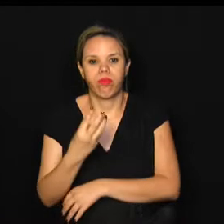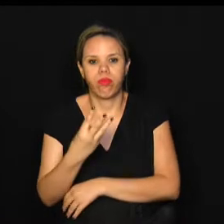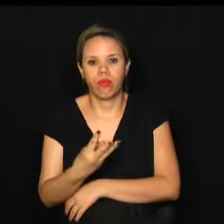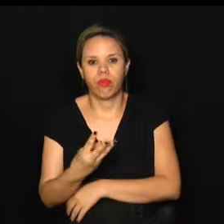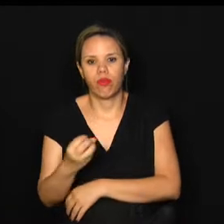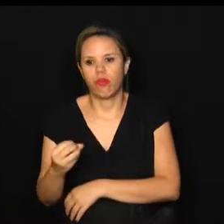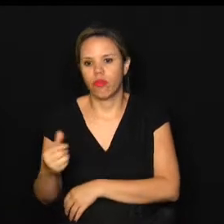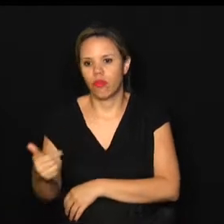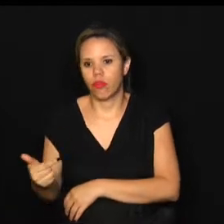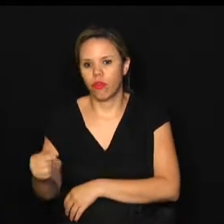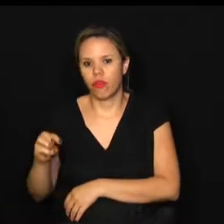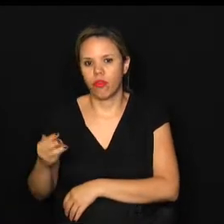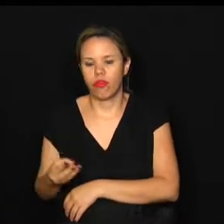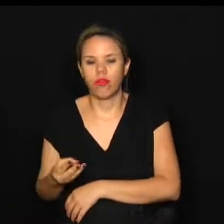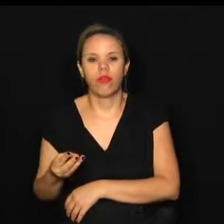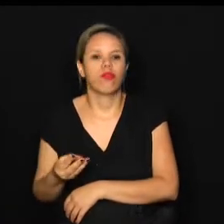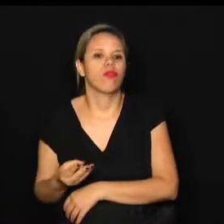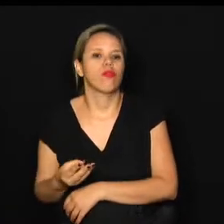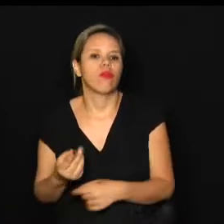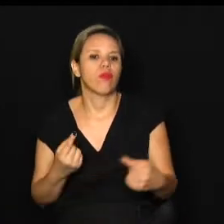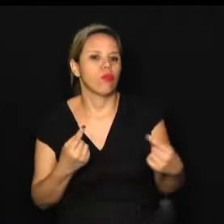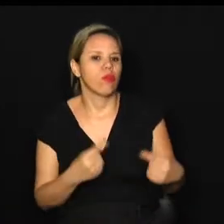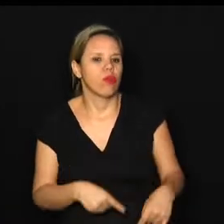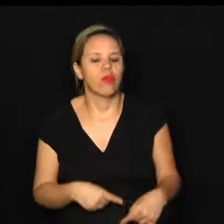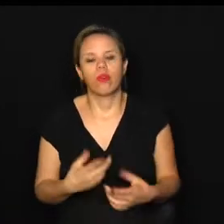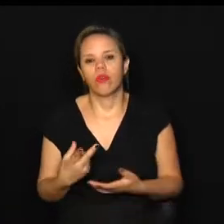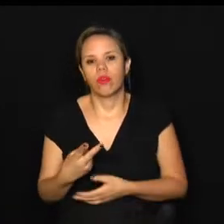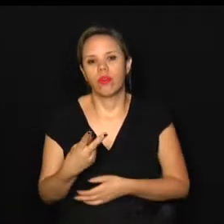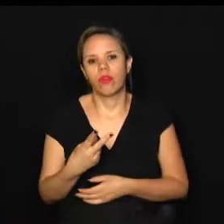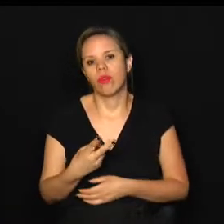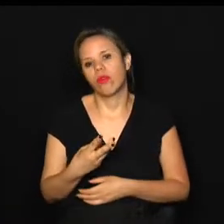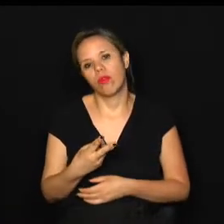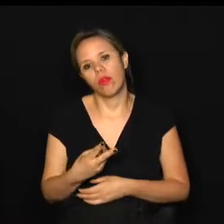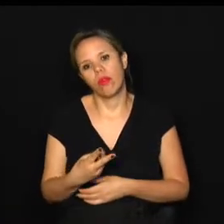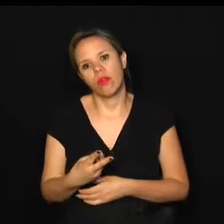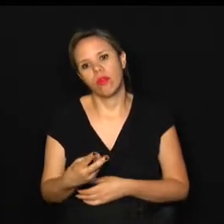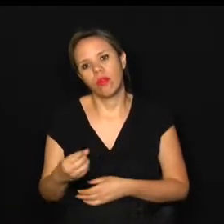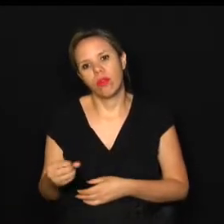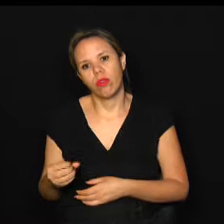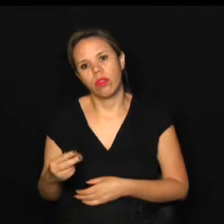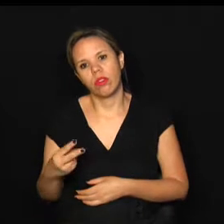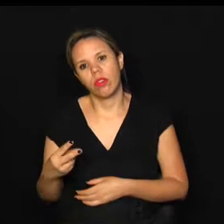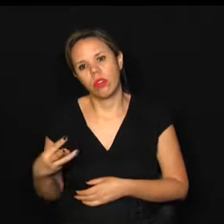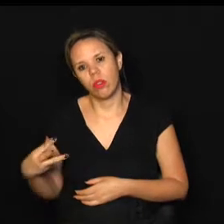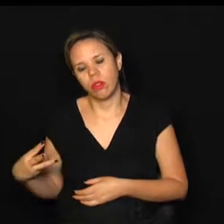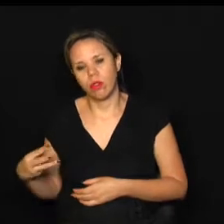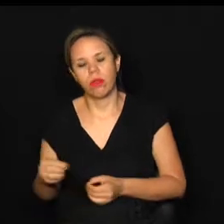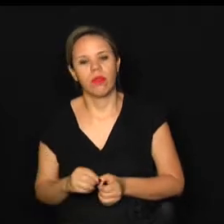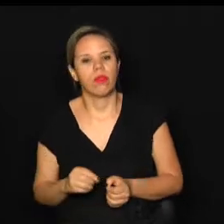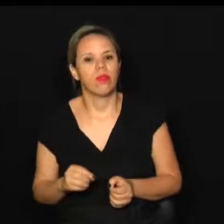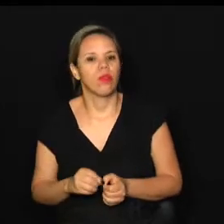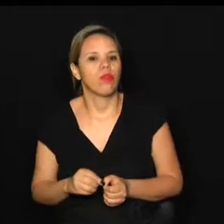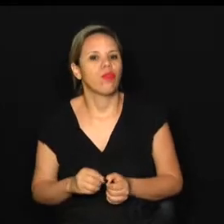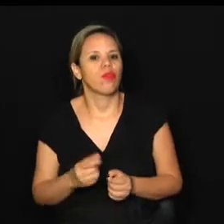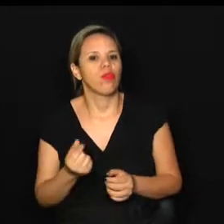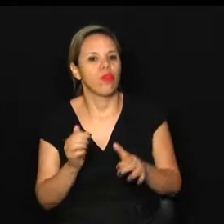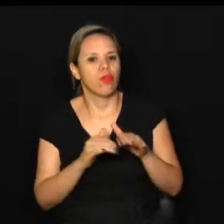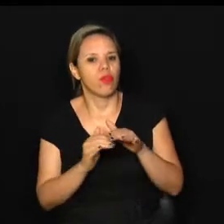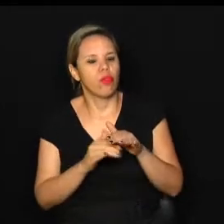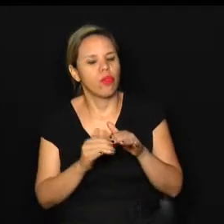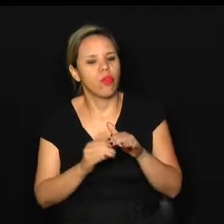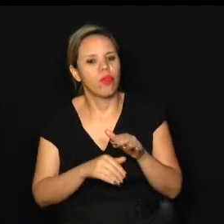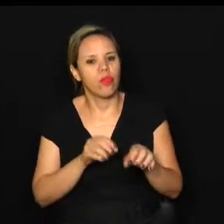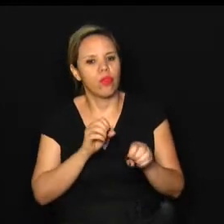milhões e 800 contra 223 milhões e 400 em 2019. O Fundo Nacional de Desenvolvimento da Educação,